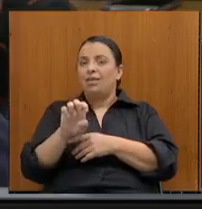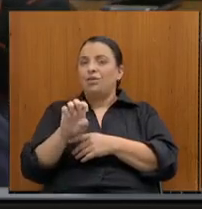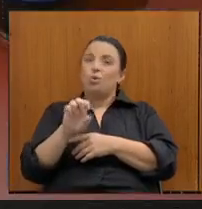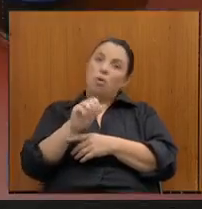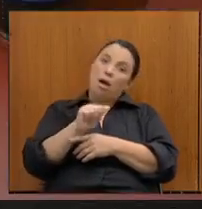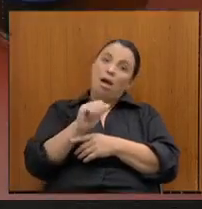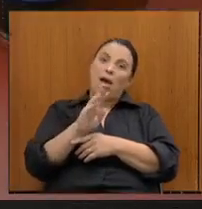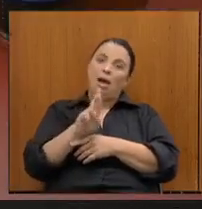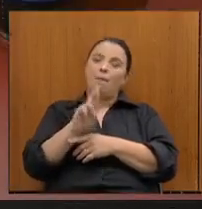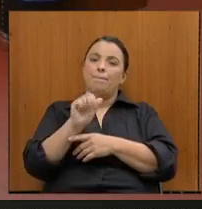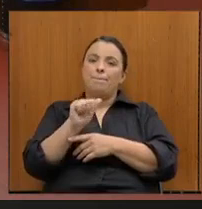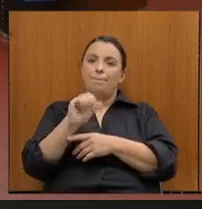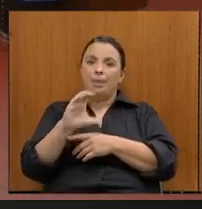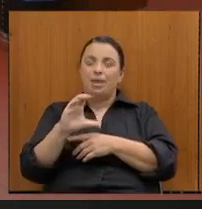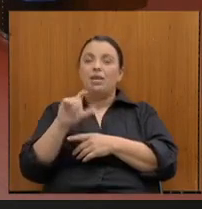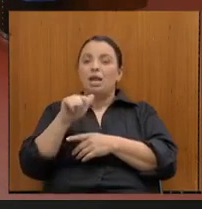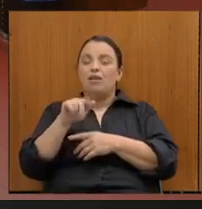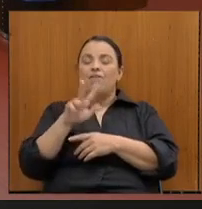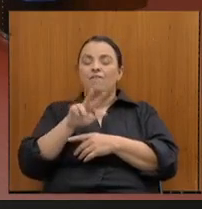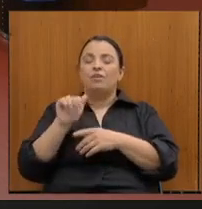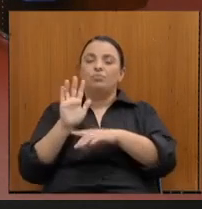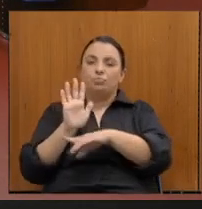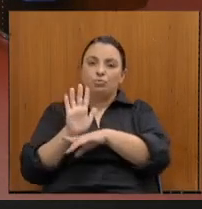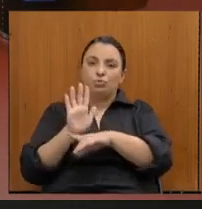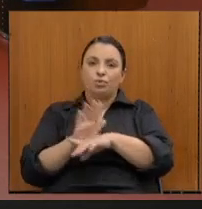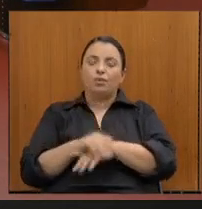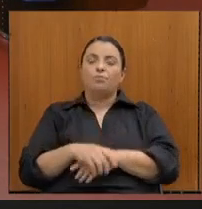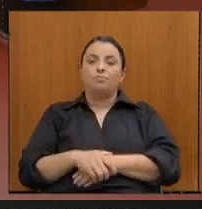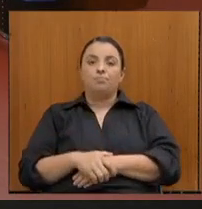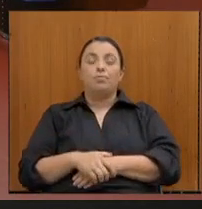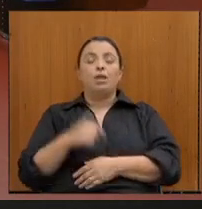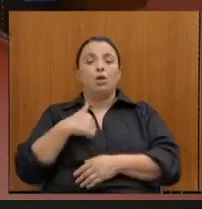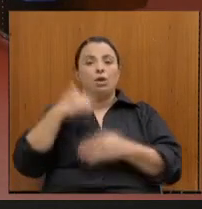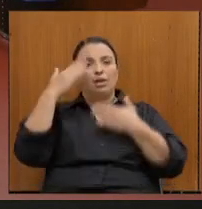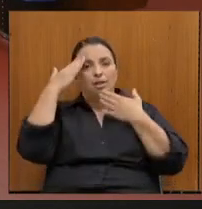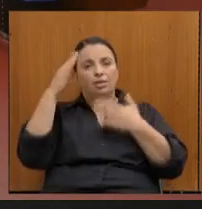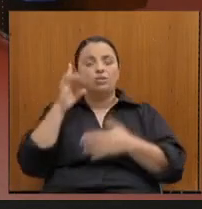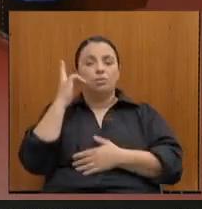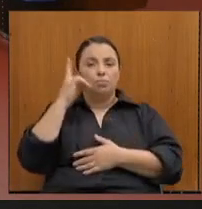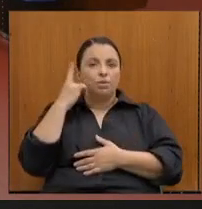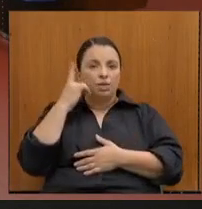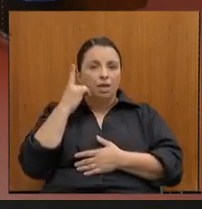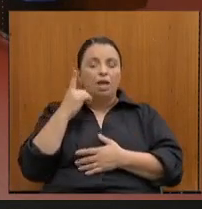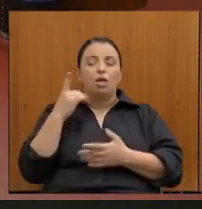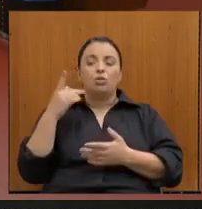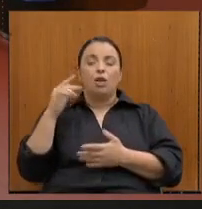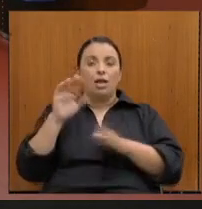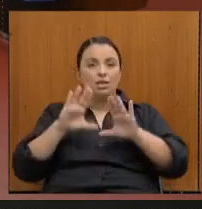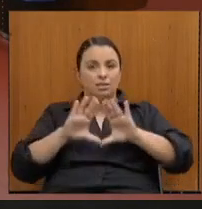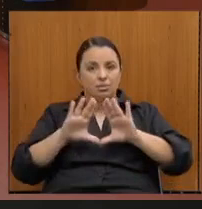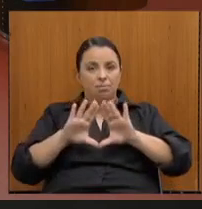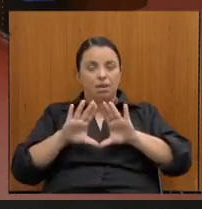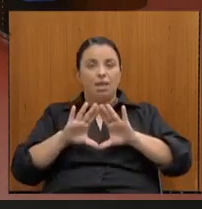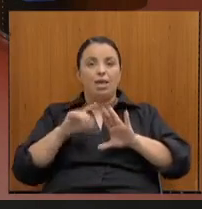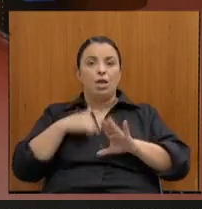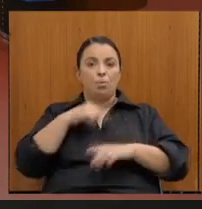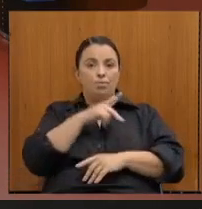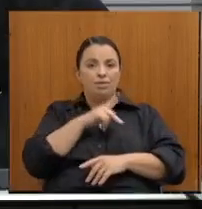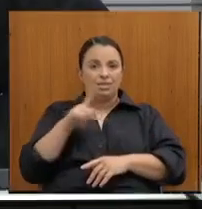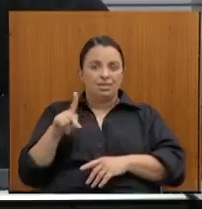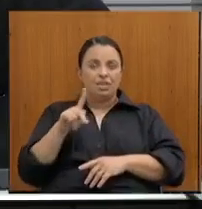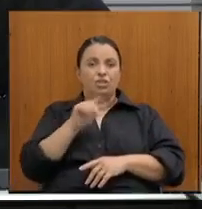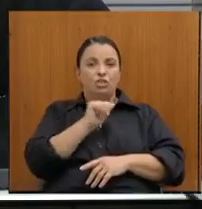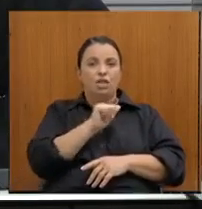considerações finais e eu agradeço a deputado à Assembleia oportunidade não só como presidente da Associação